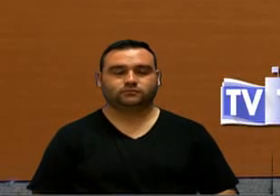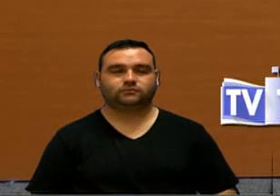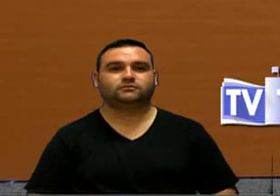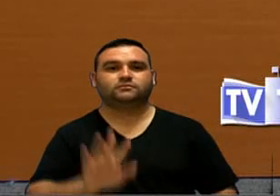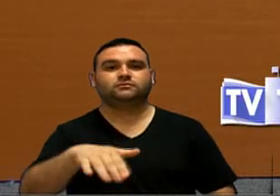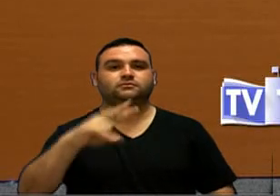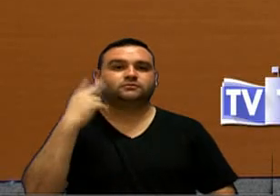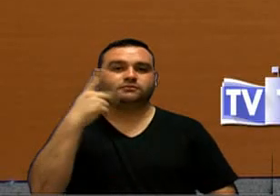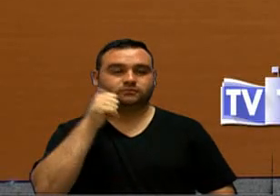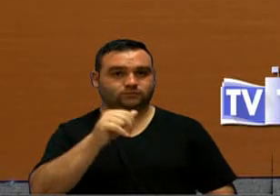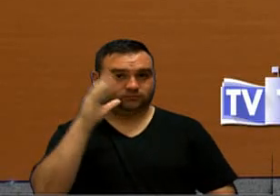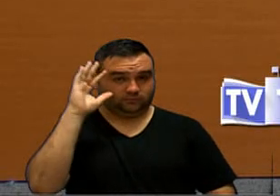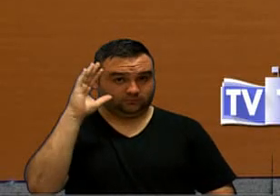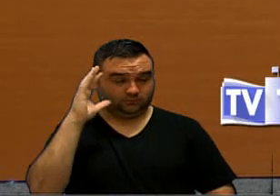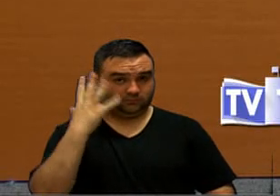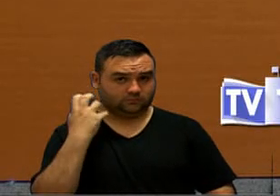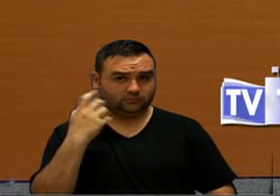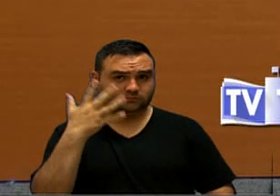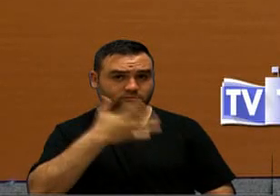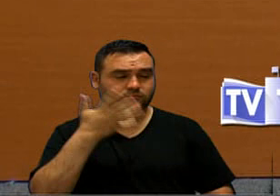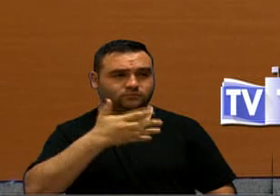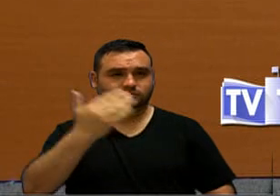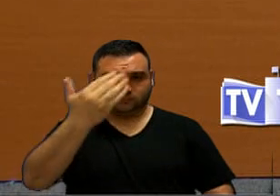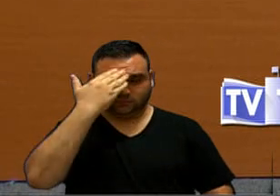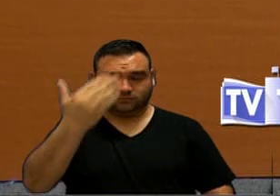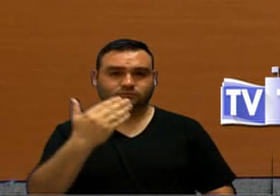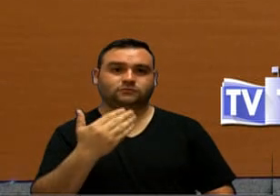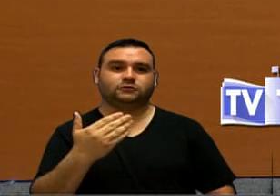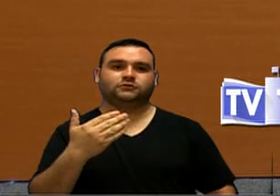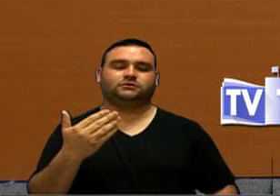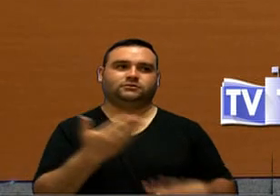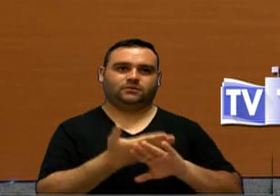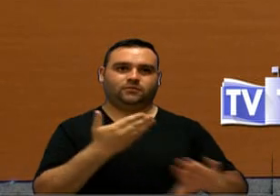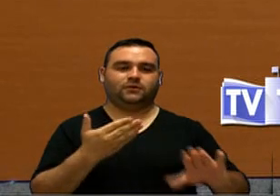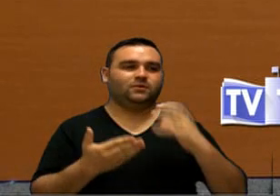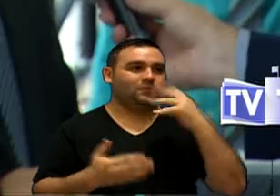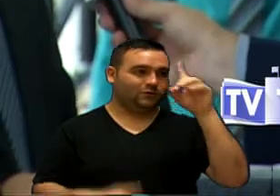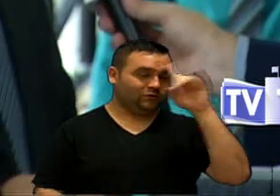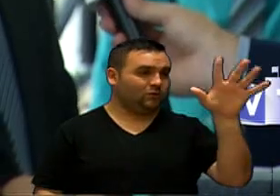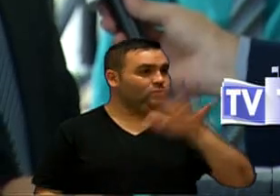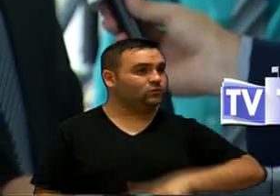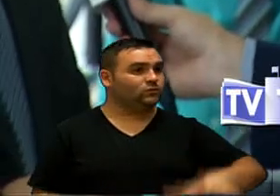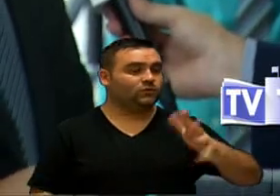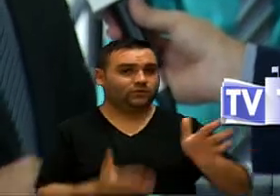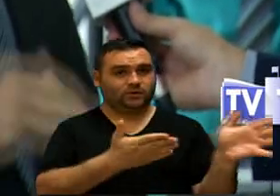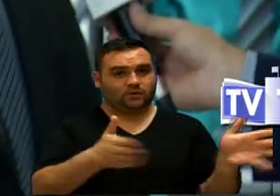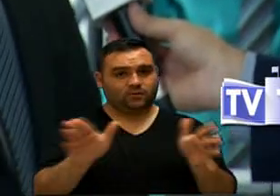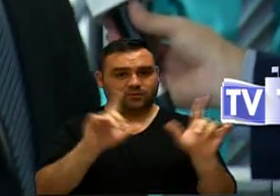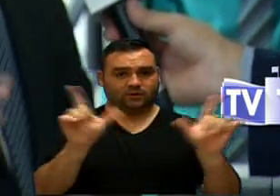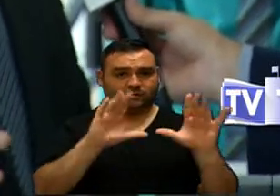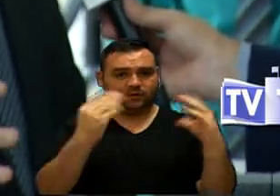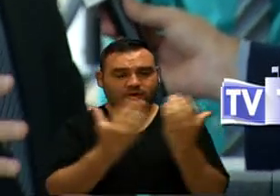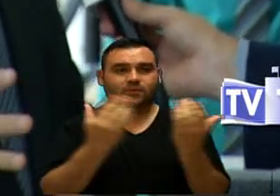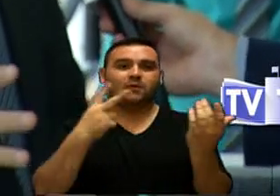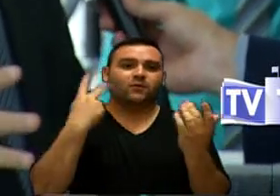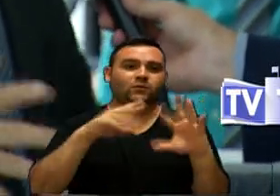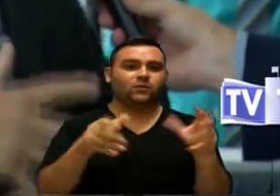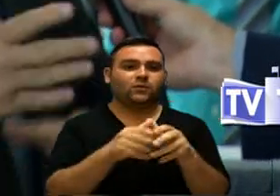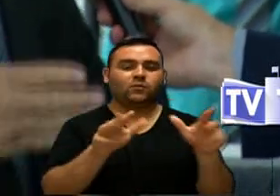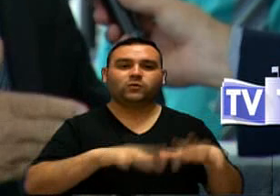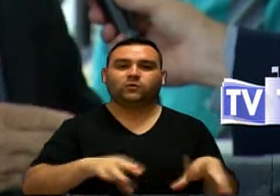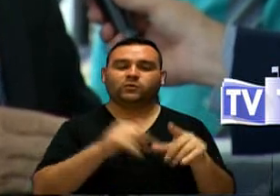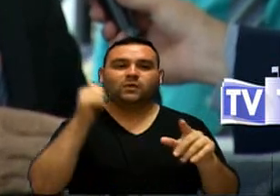Vereadora Fernanda, com a palavra. Obrigada, Pati. Bom dia a todas e a todos que acompanham a TV Câmara, aos vereadores,